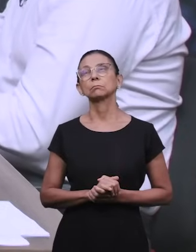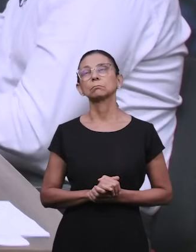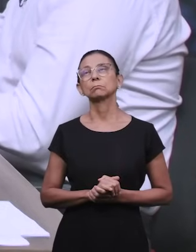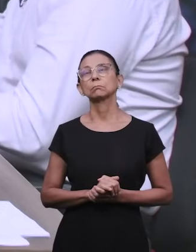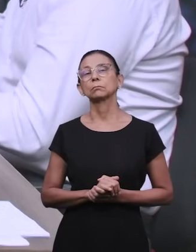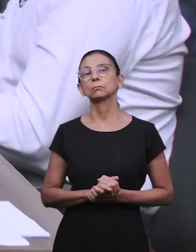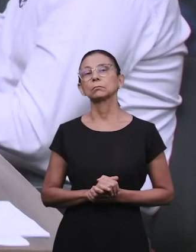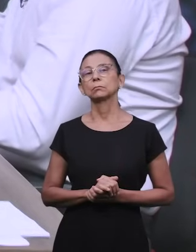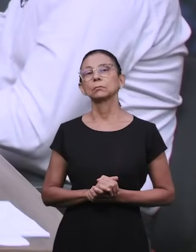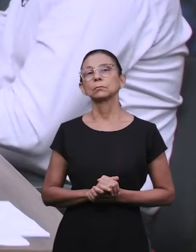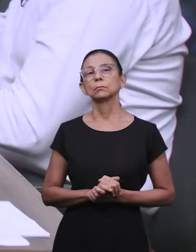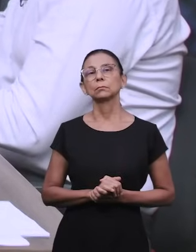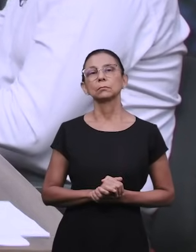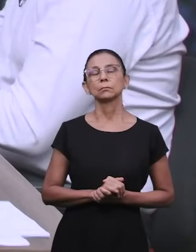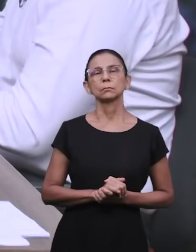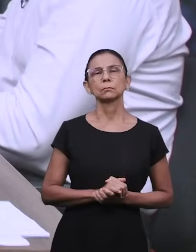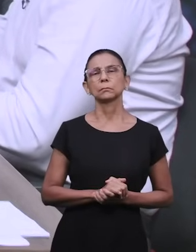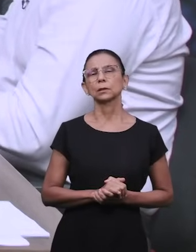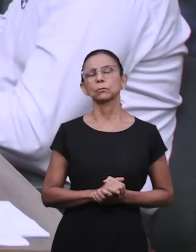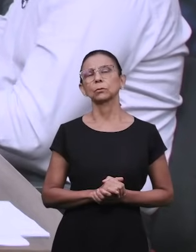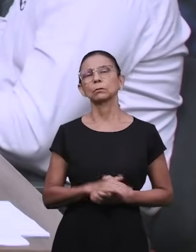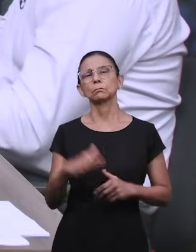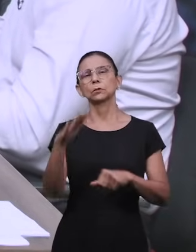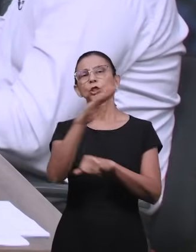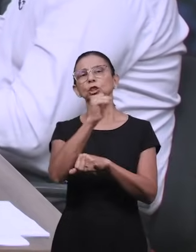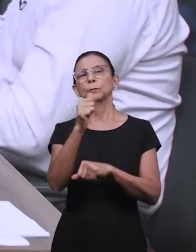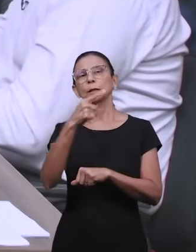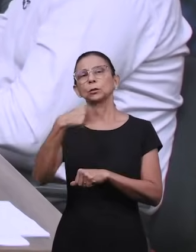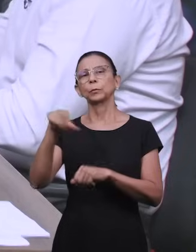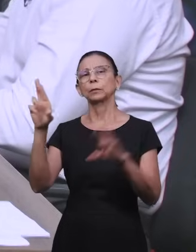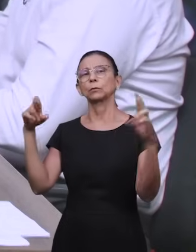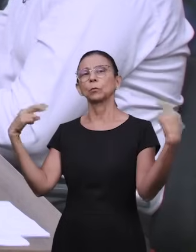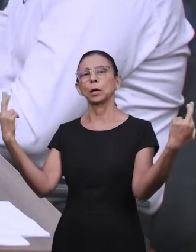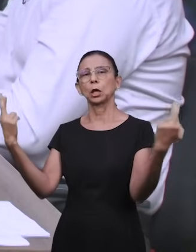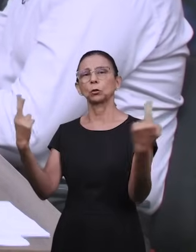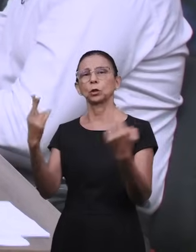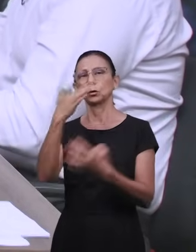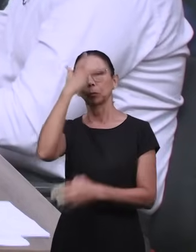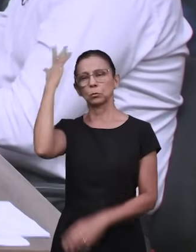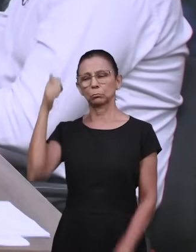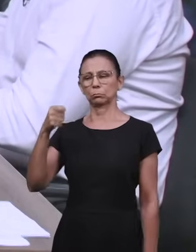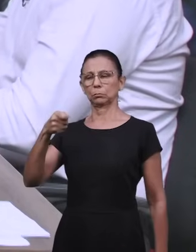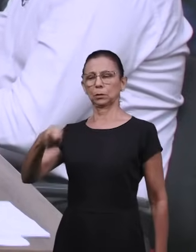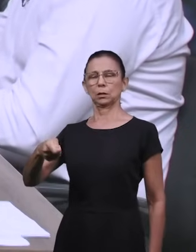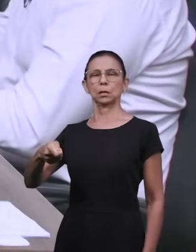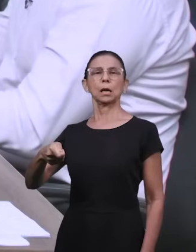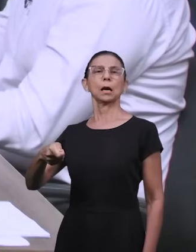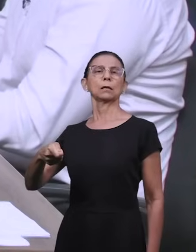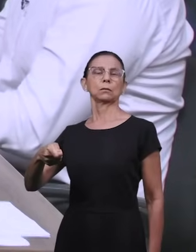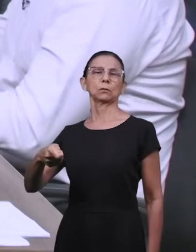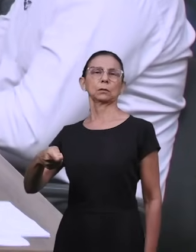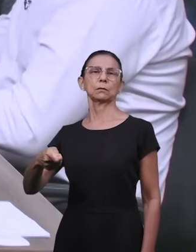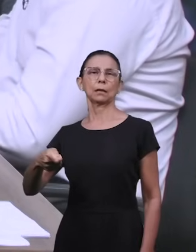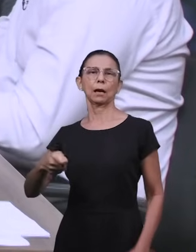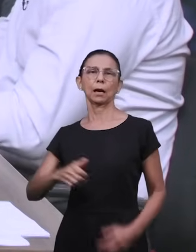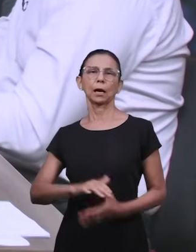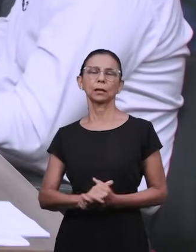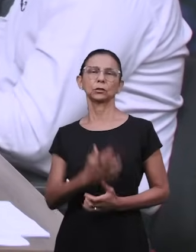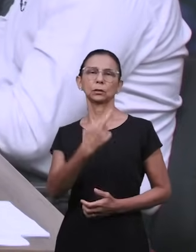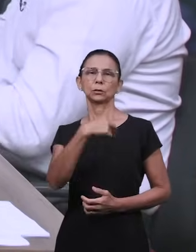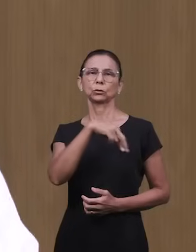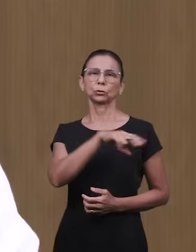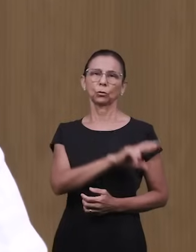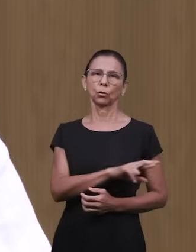um conselho conhecido como Dieta, uma reunião de autoridades eclesiásticas